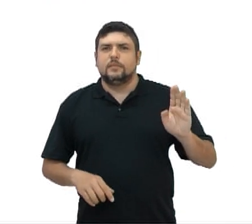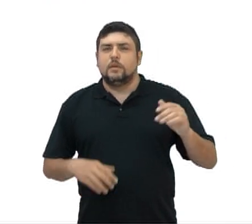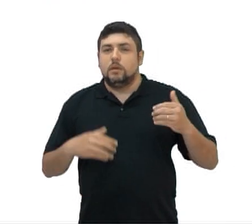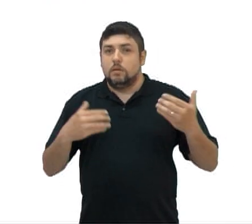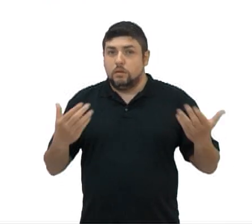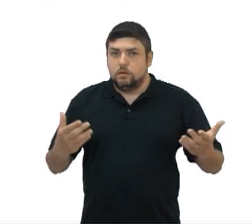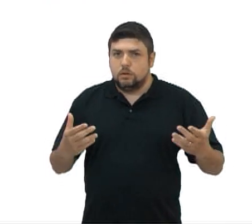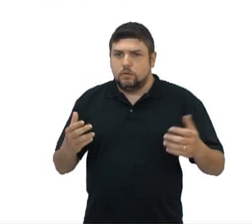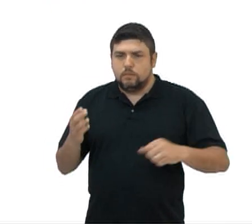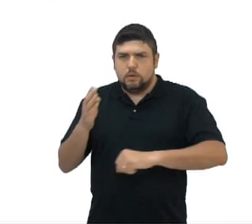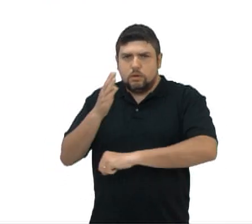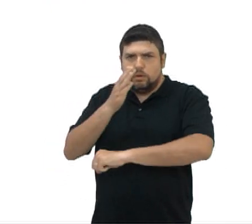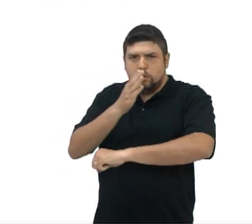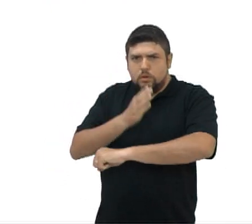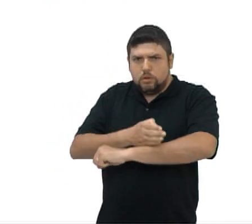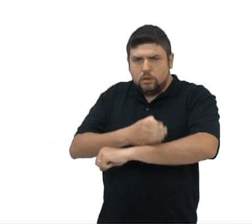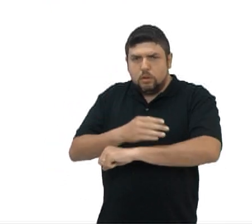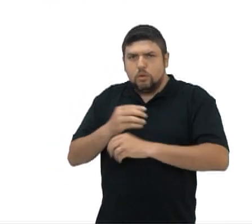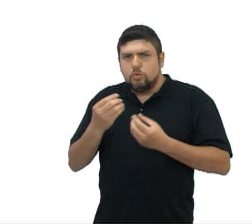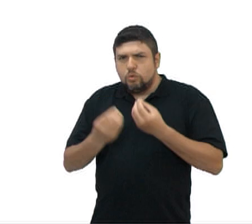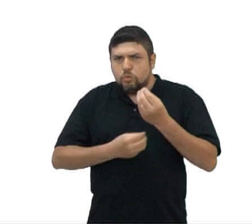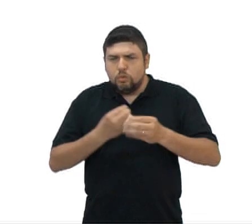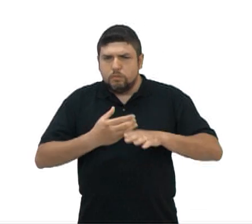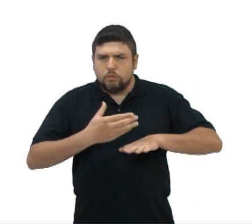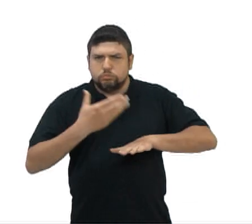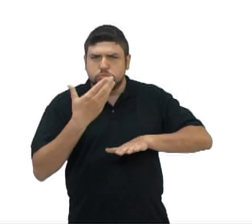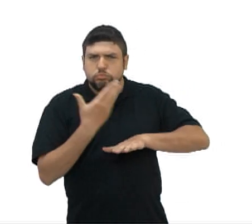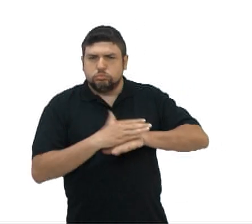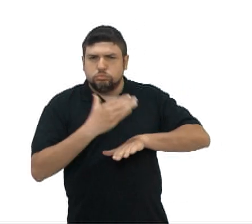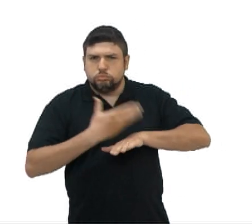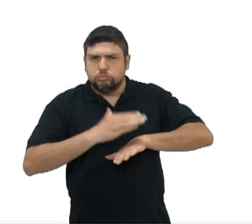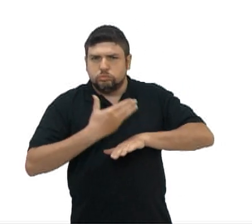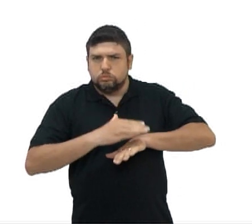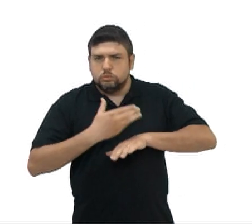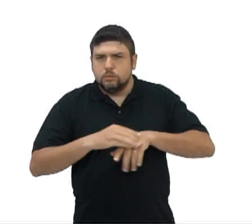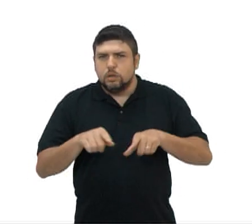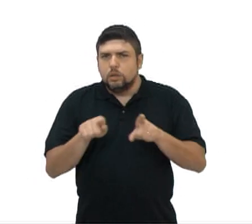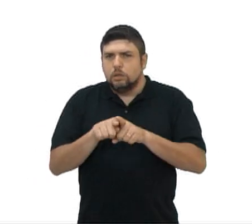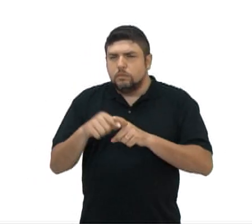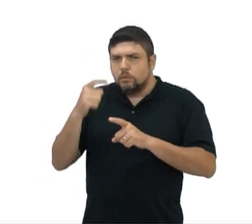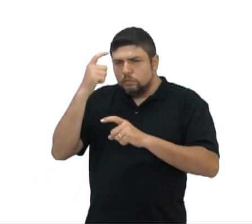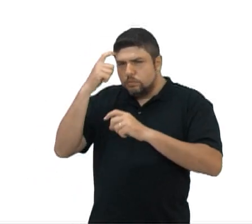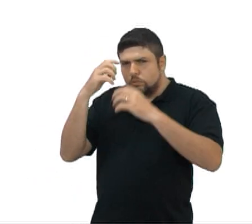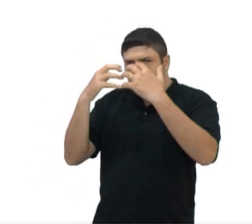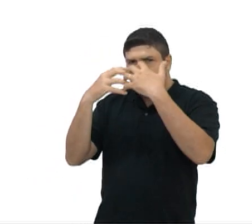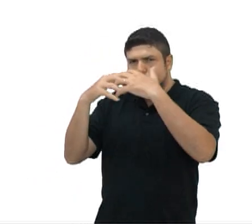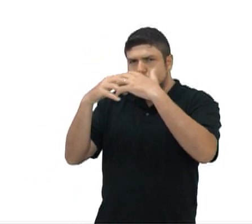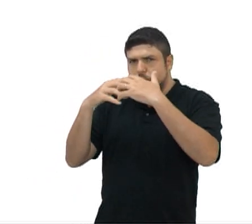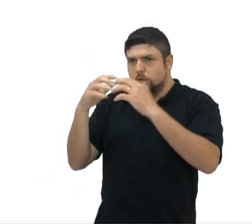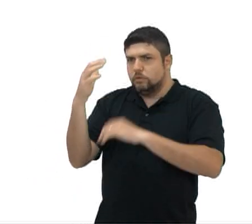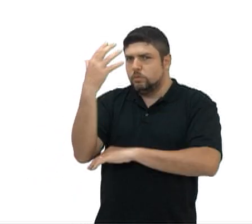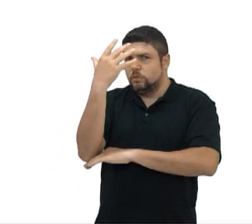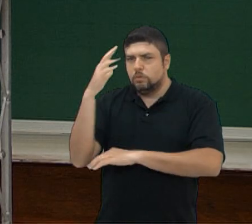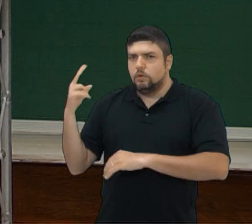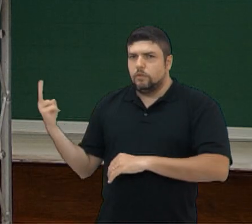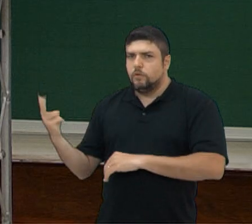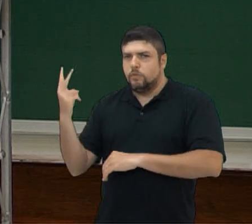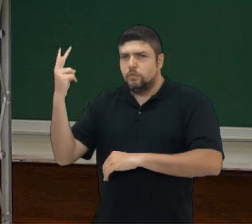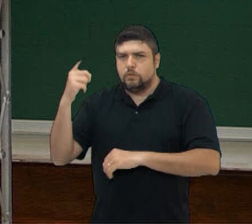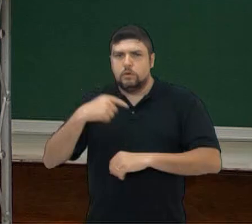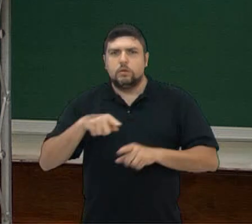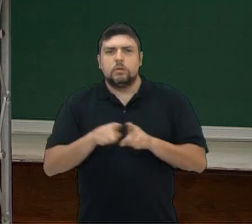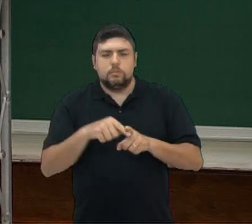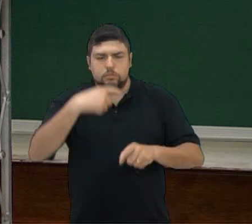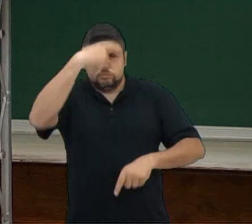período buscaram apoio no método experimental e na reflexão racional, valorizando a natureza e o ser humano. Tudo que a gente